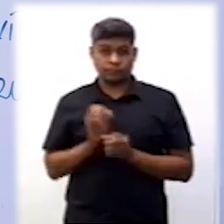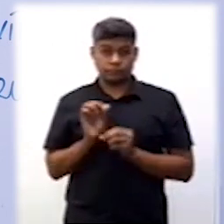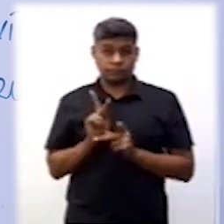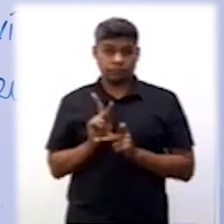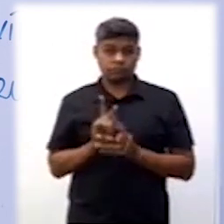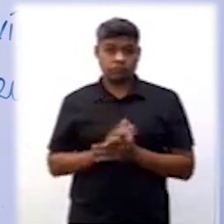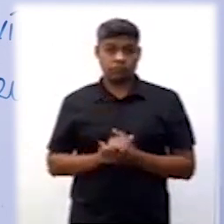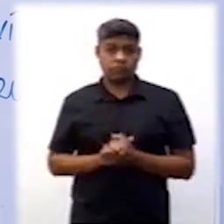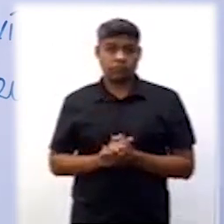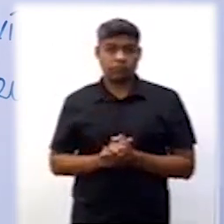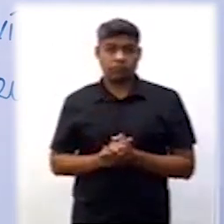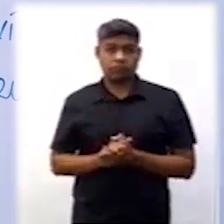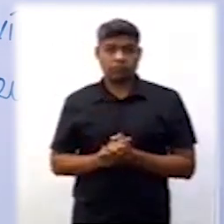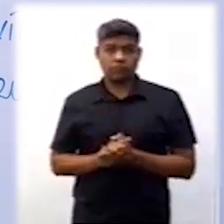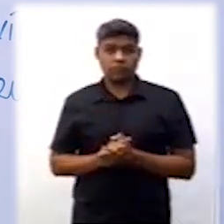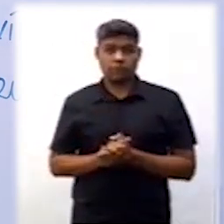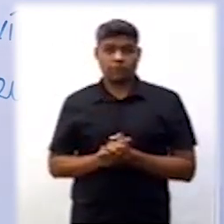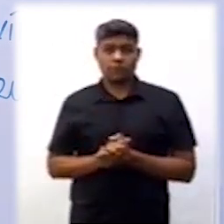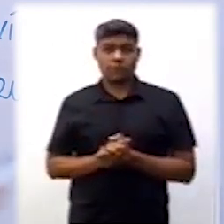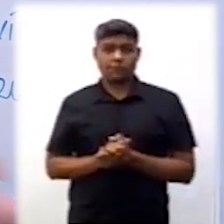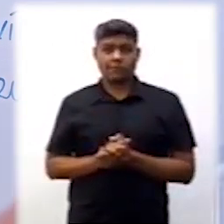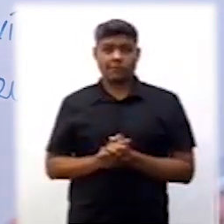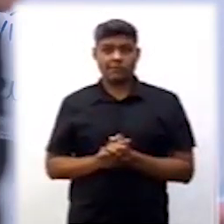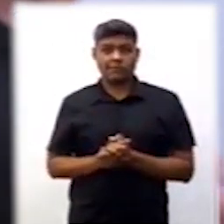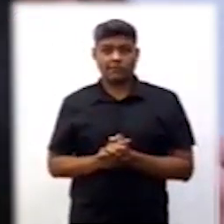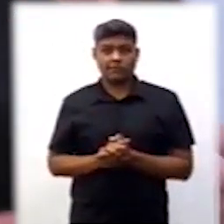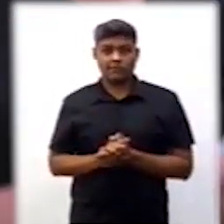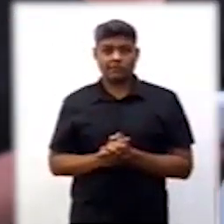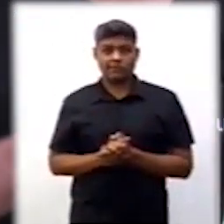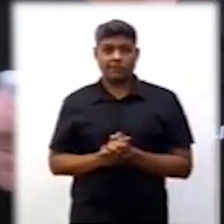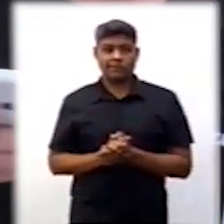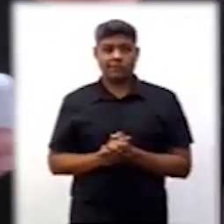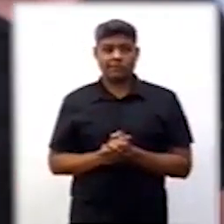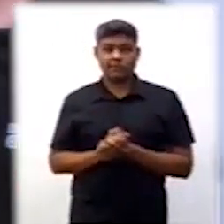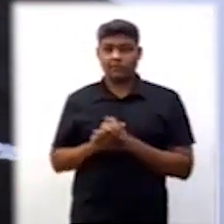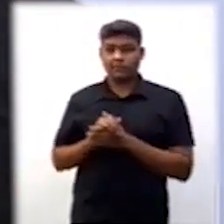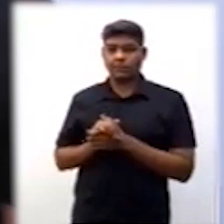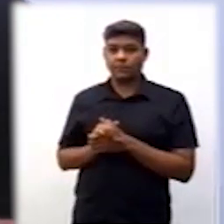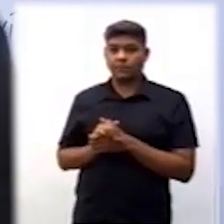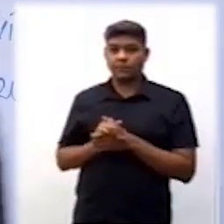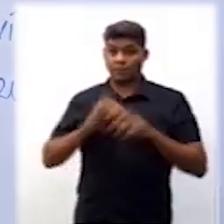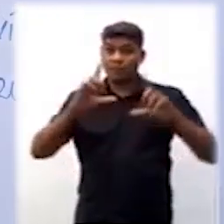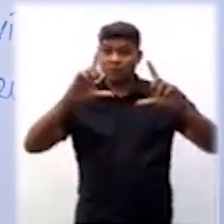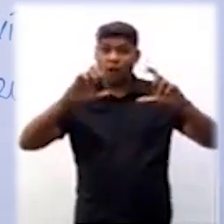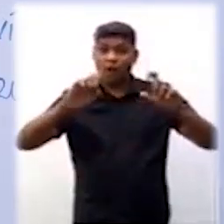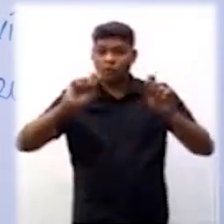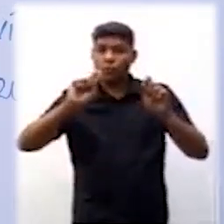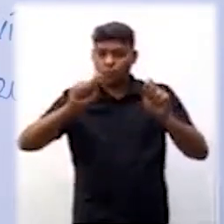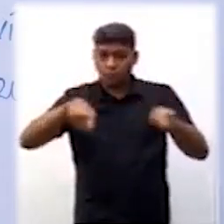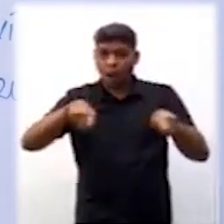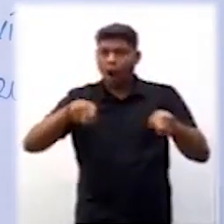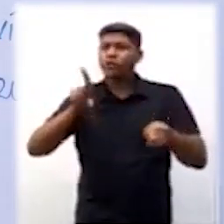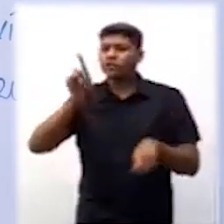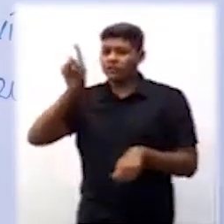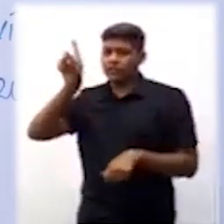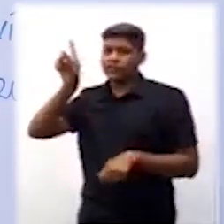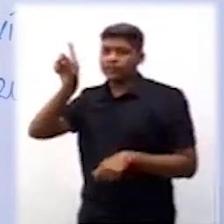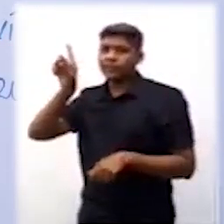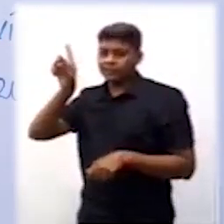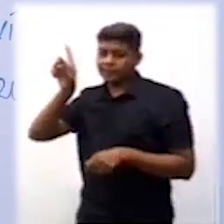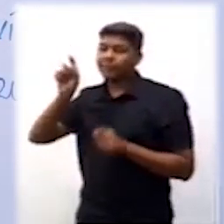Beleza? Saindo da frente, já pode bater um print aí, que a gente já vai fazer exercício. Aí ele fala